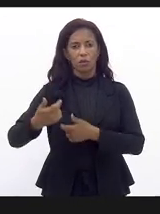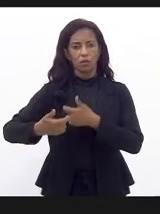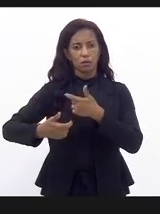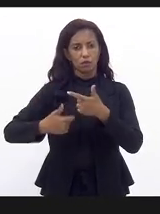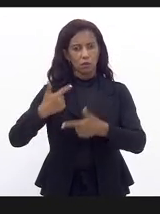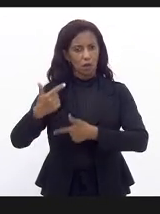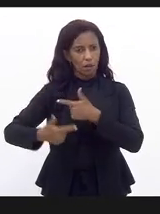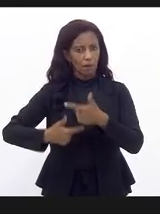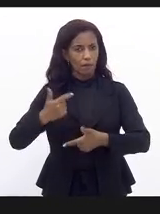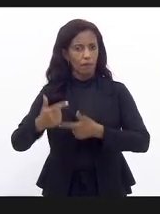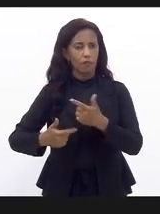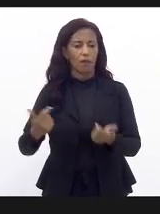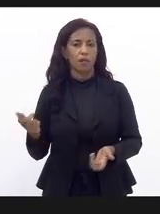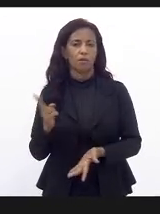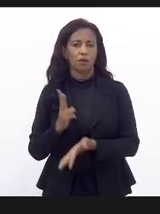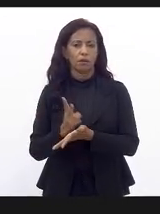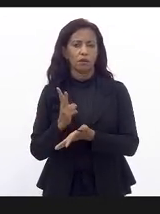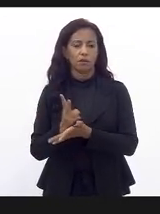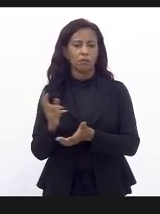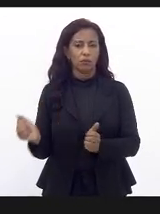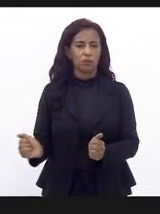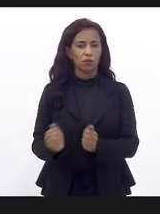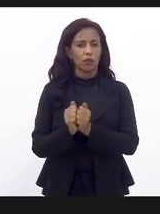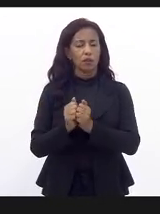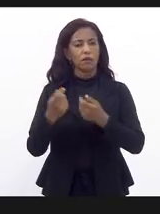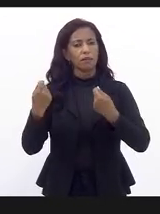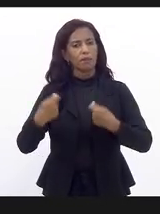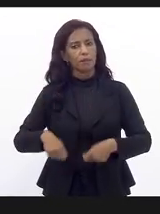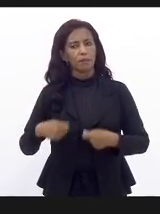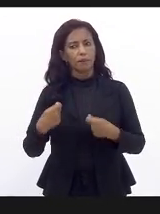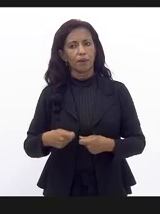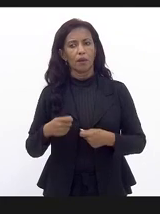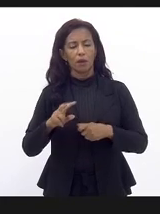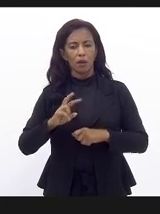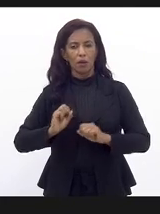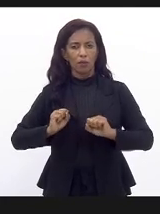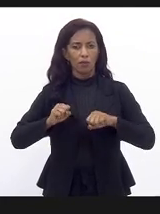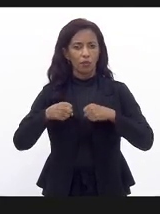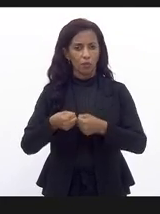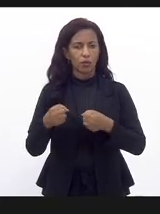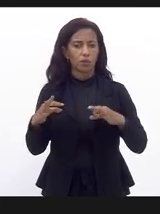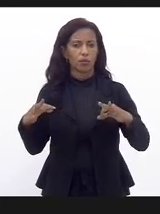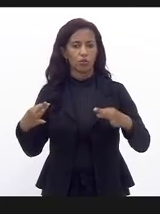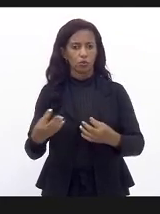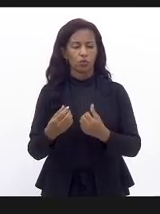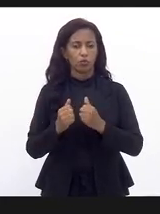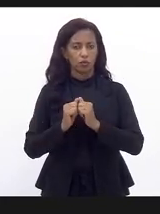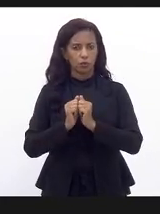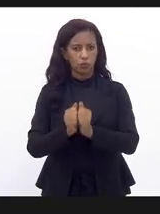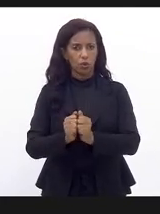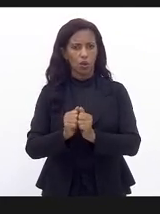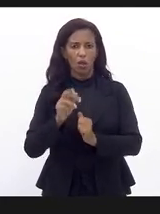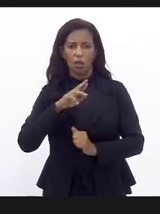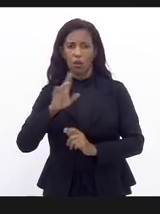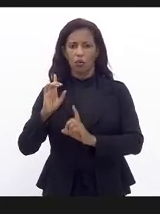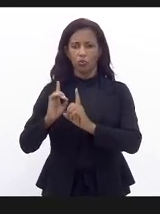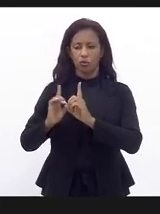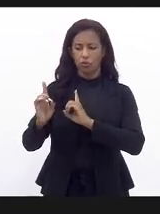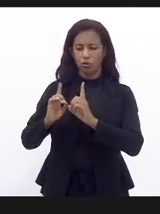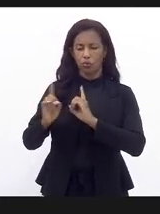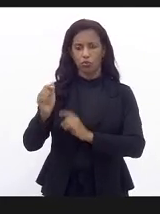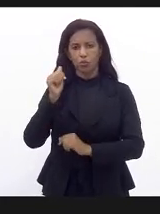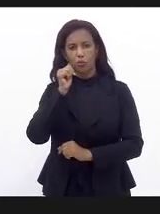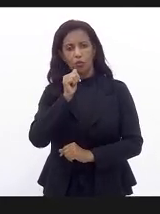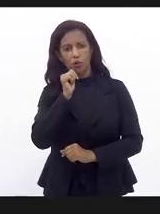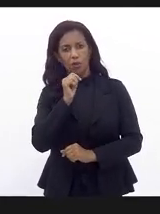é suprapartidária e tem que contar com a força de todas nós, não é? Discutir direitos de